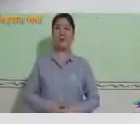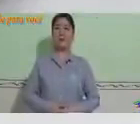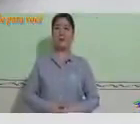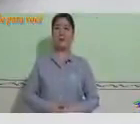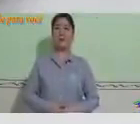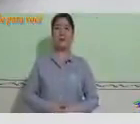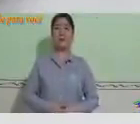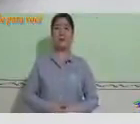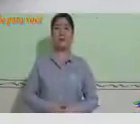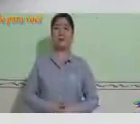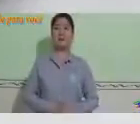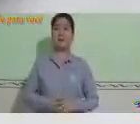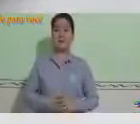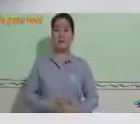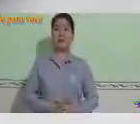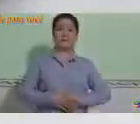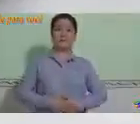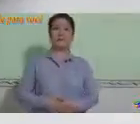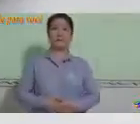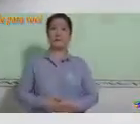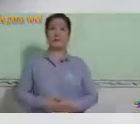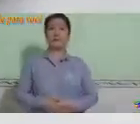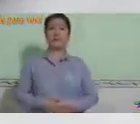SEFORVERIFICADAQUEUAMSTURPSA 300 gramas,